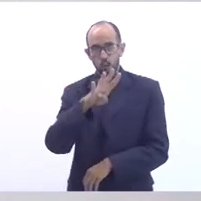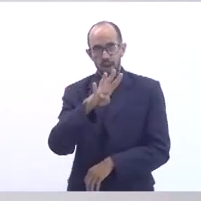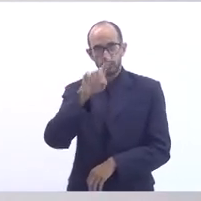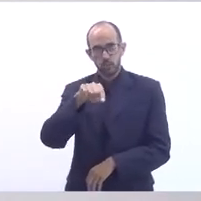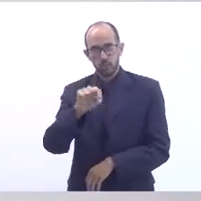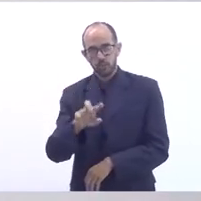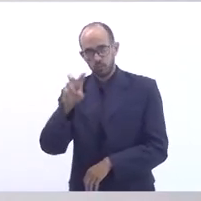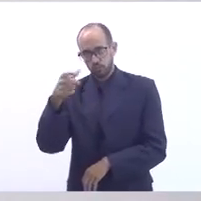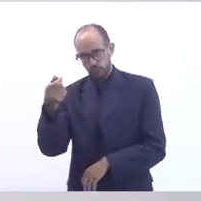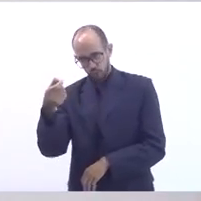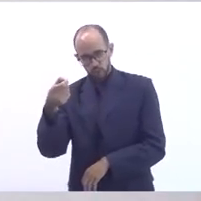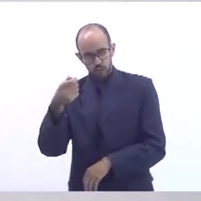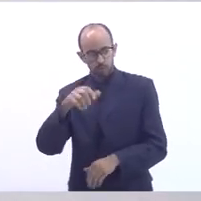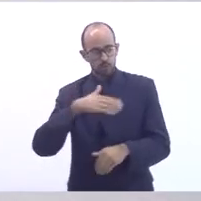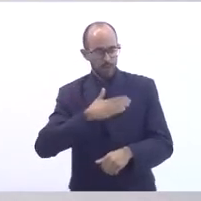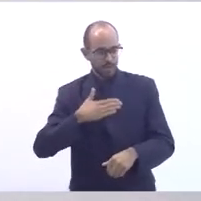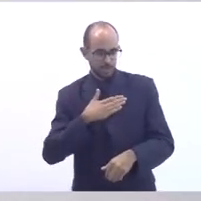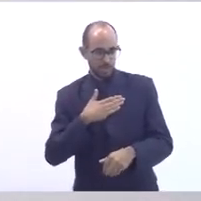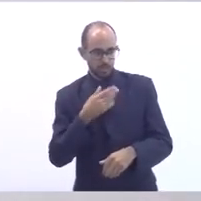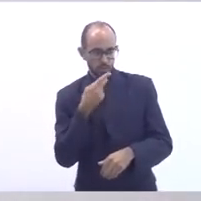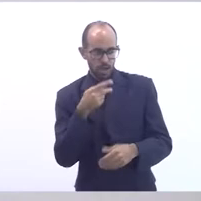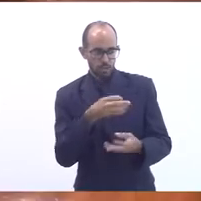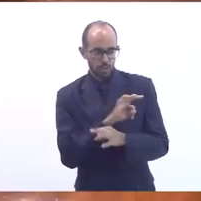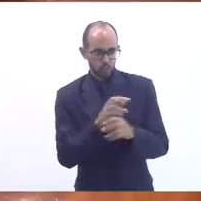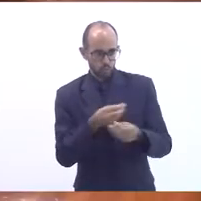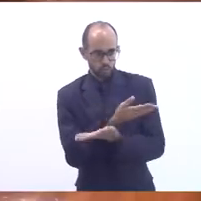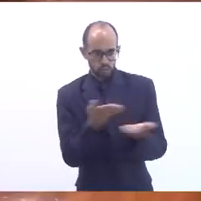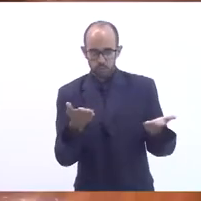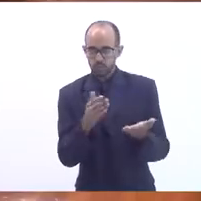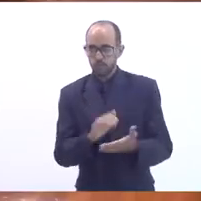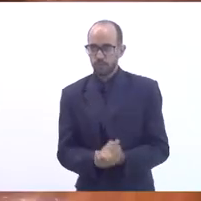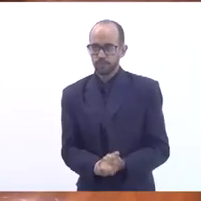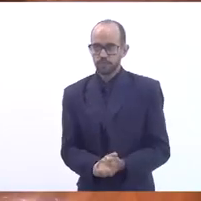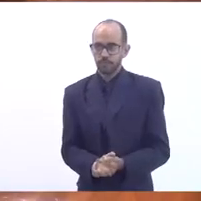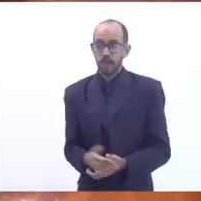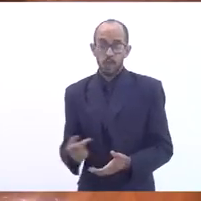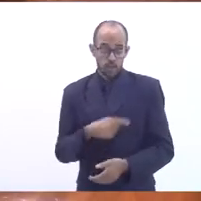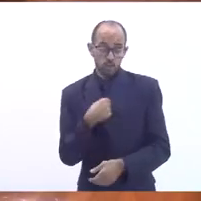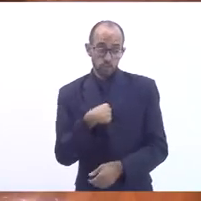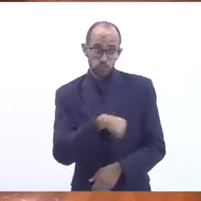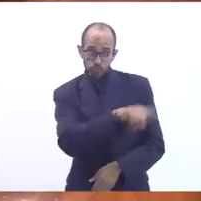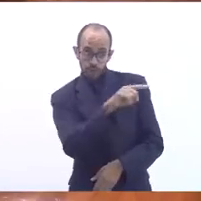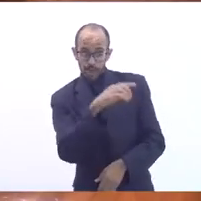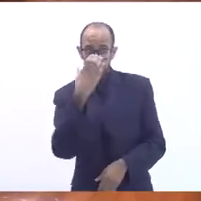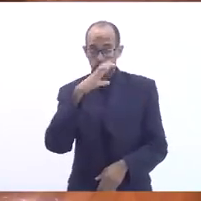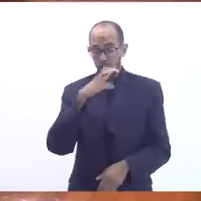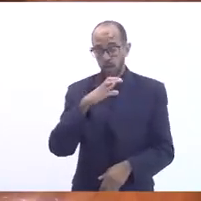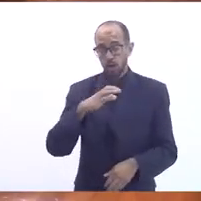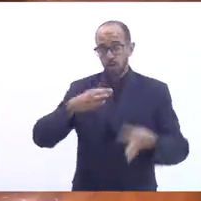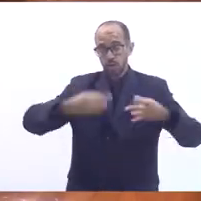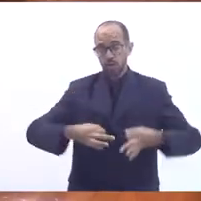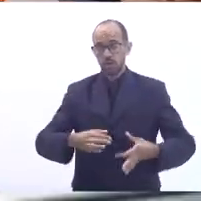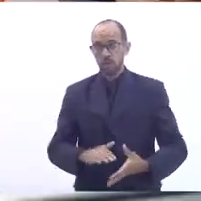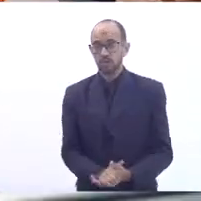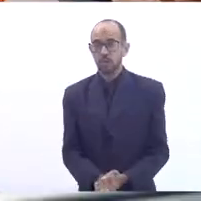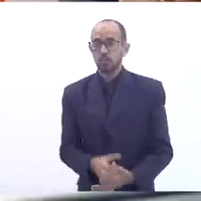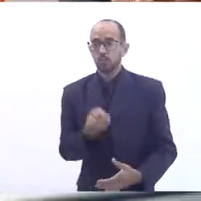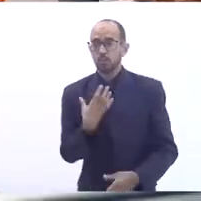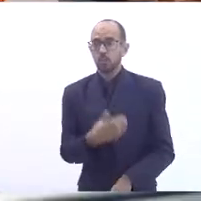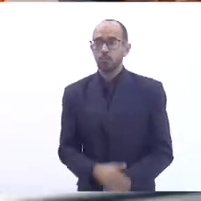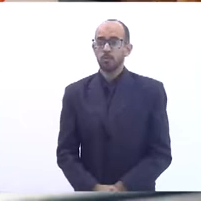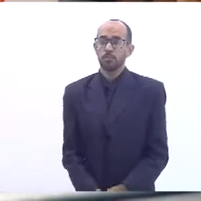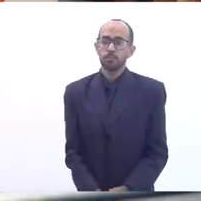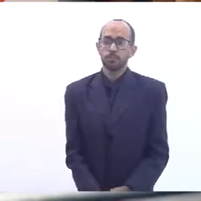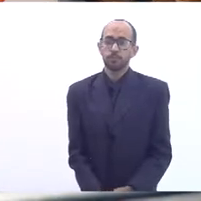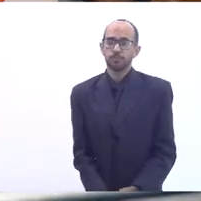todos e beleza uma Obrigado você lá estaremos em Niterói Lages O que é feriado em Niterói muito bom